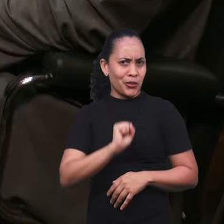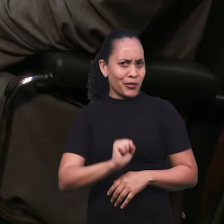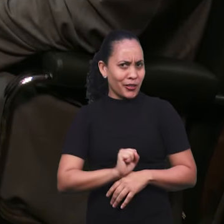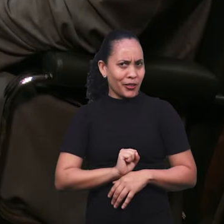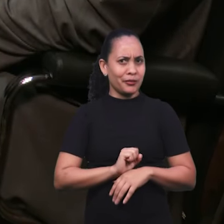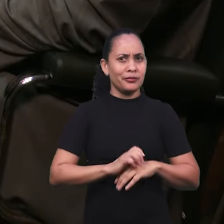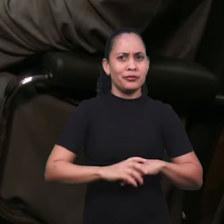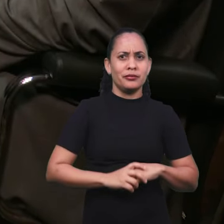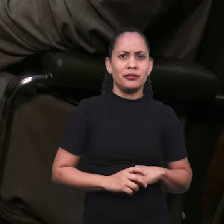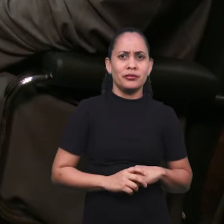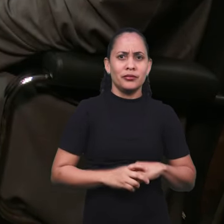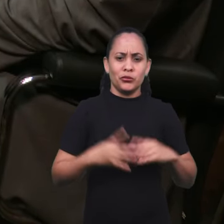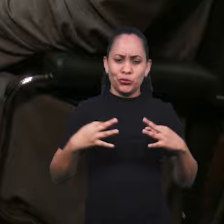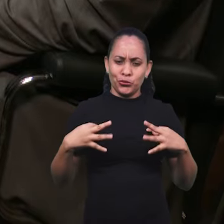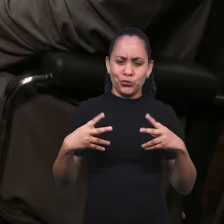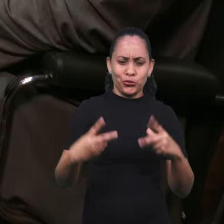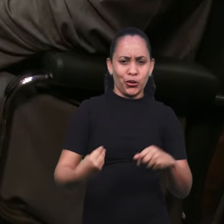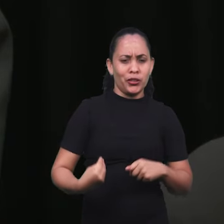nação sacerdotal.